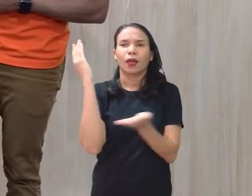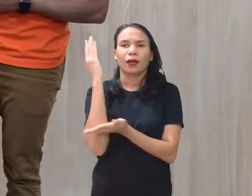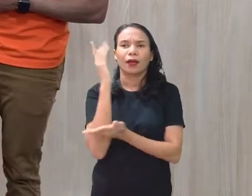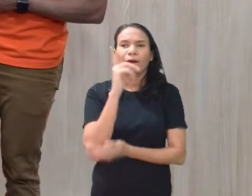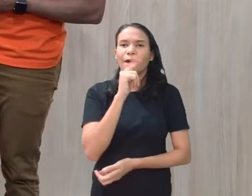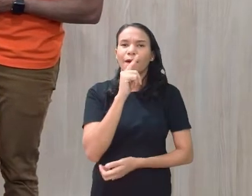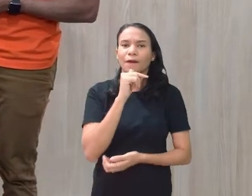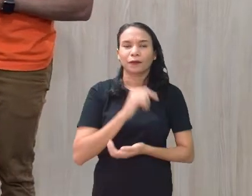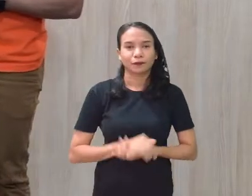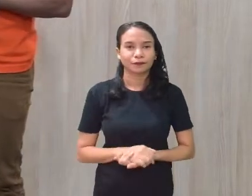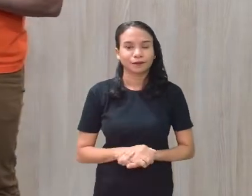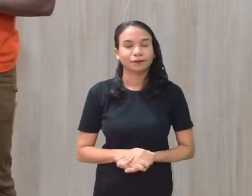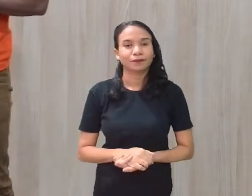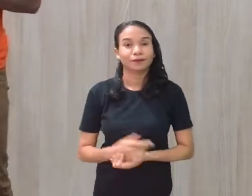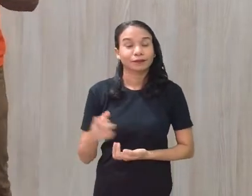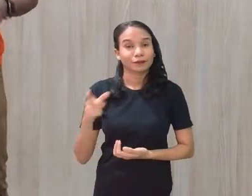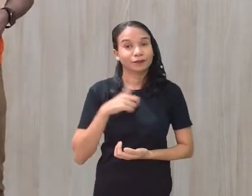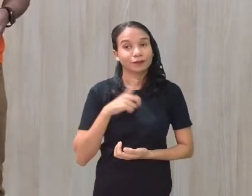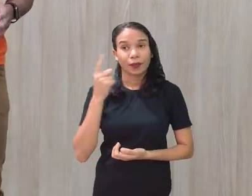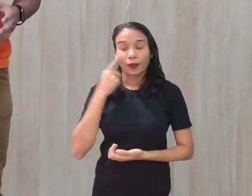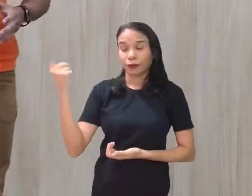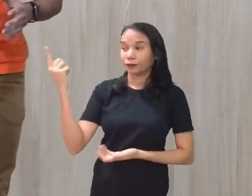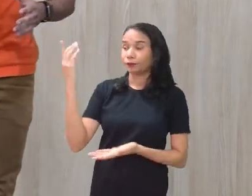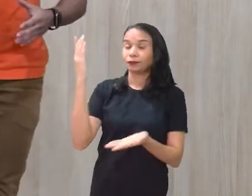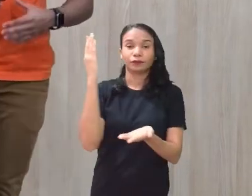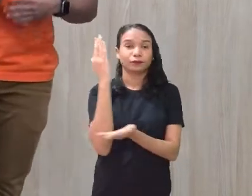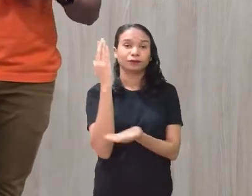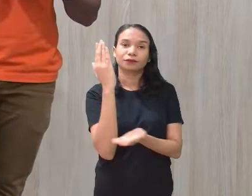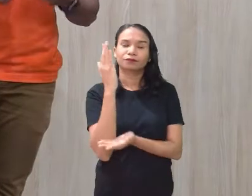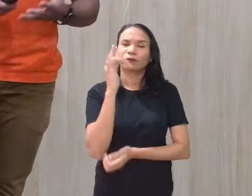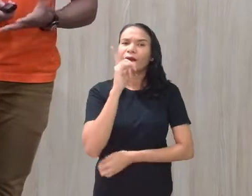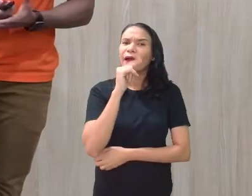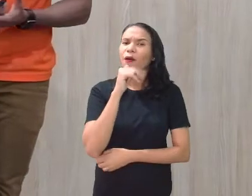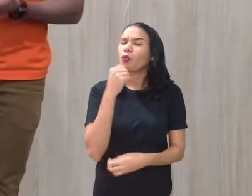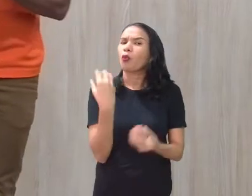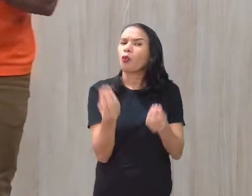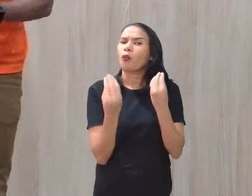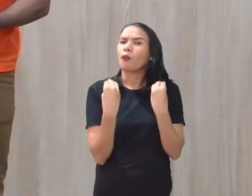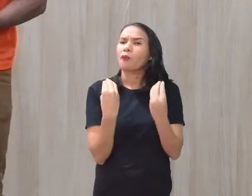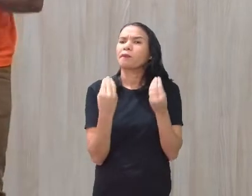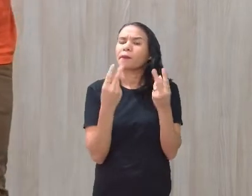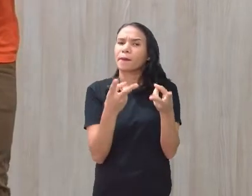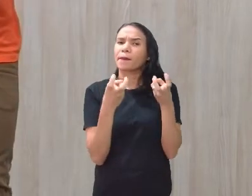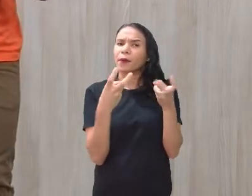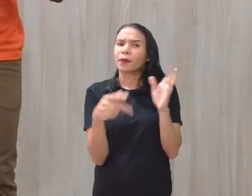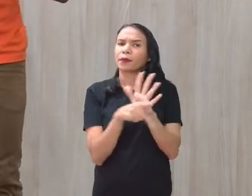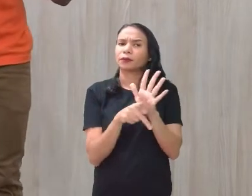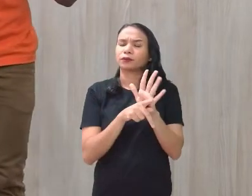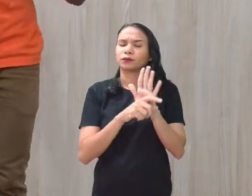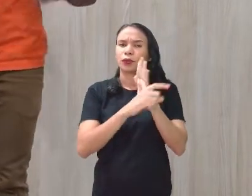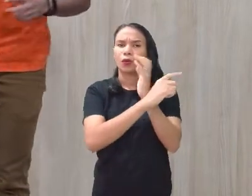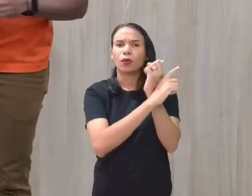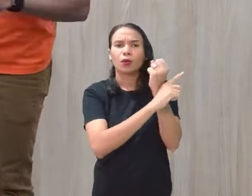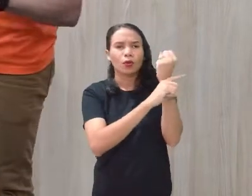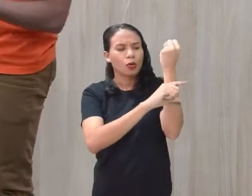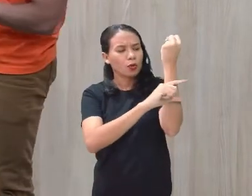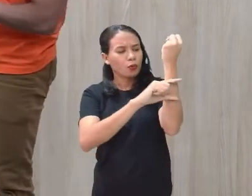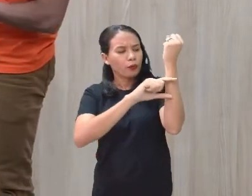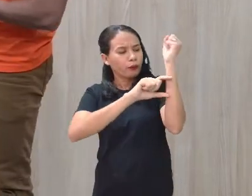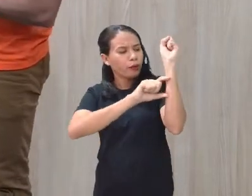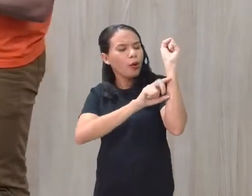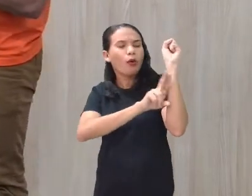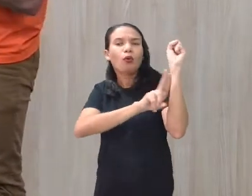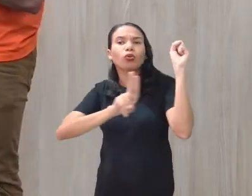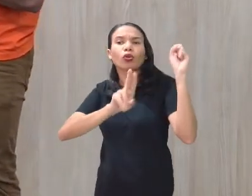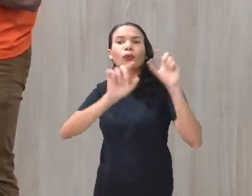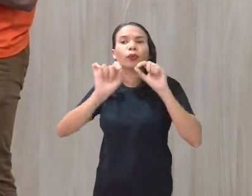aqui, tá? Então eu tenho uma garrafinha de água e quero saber como é que você encontra no rótulo lá dessa garrafa. Você